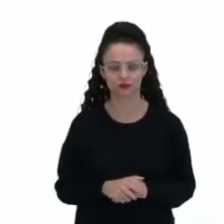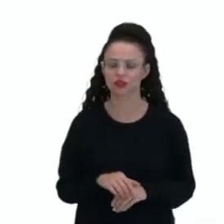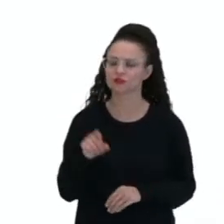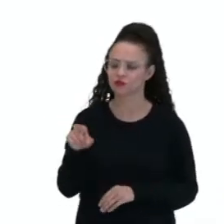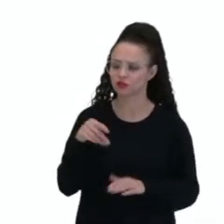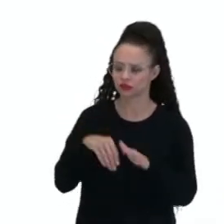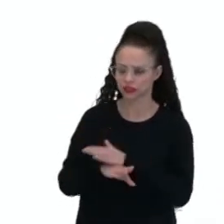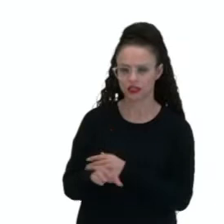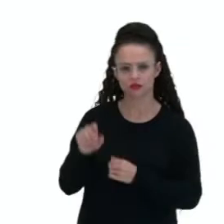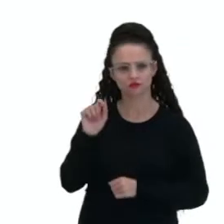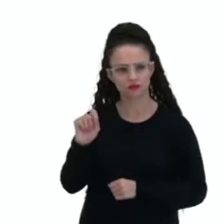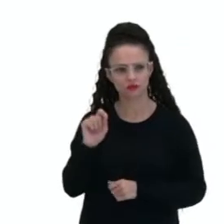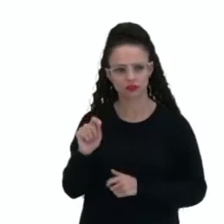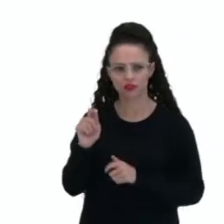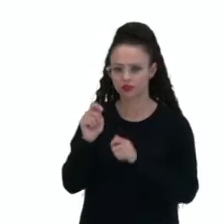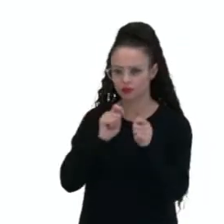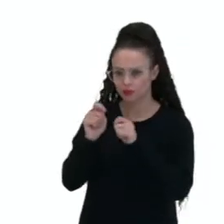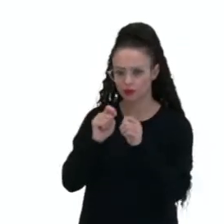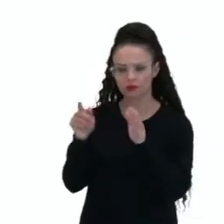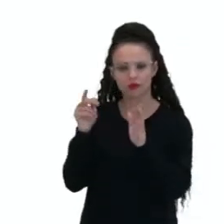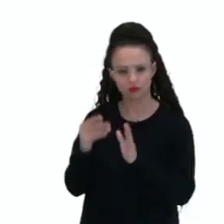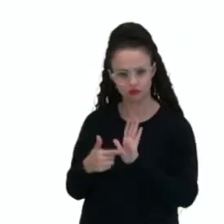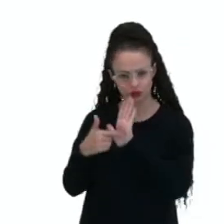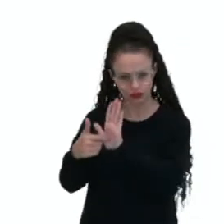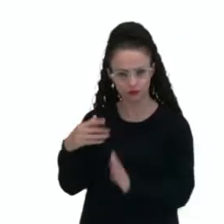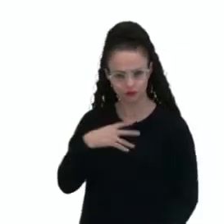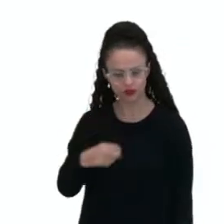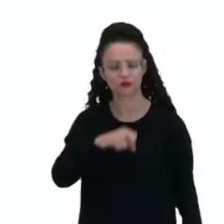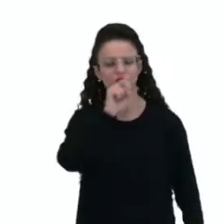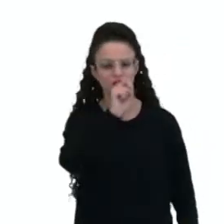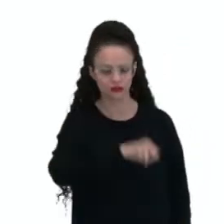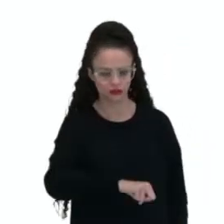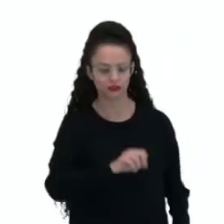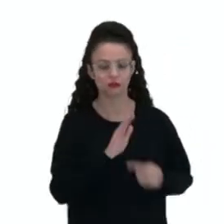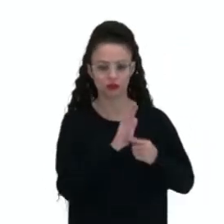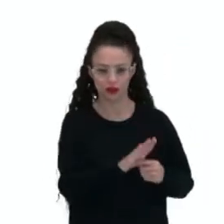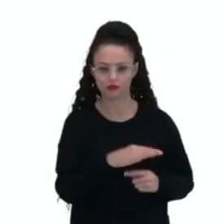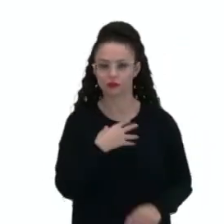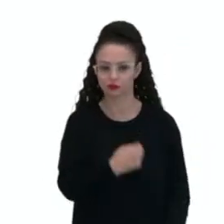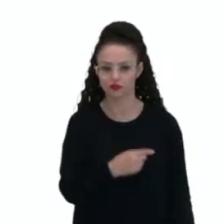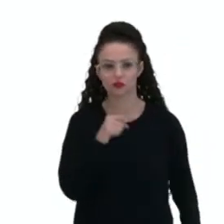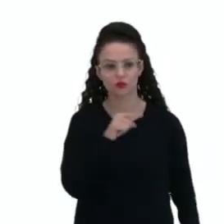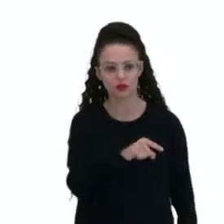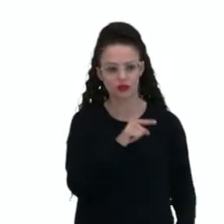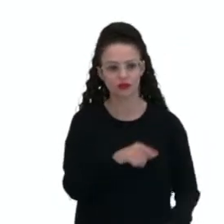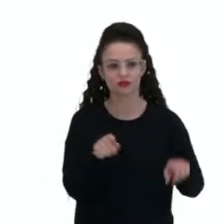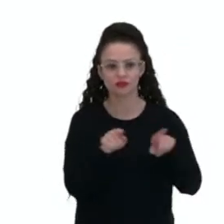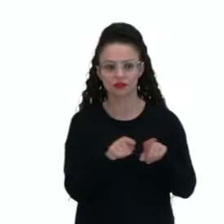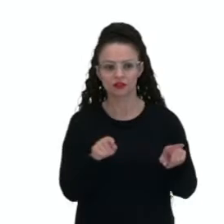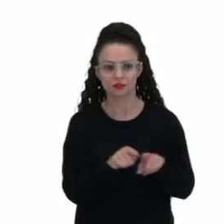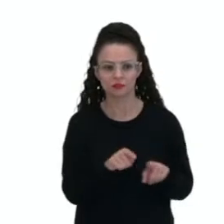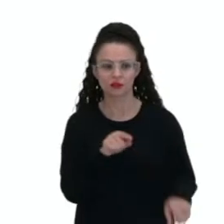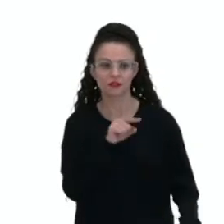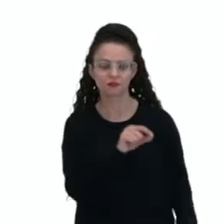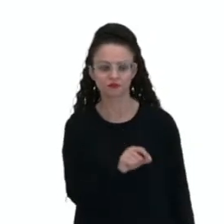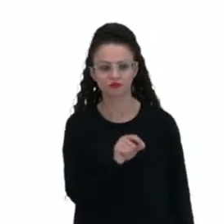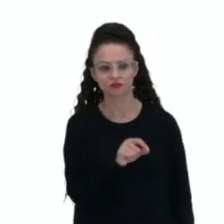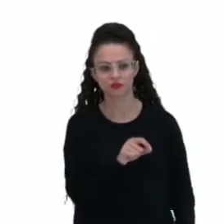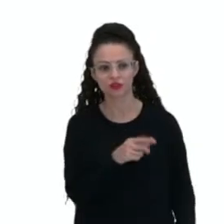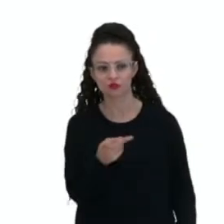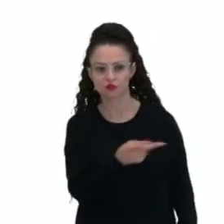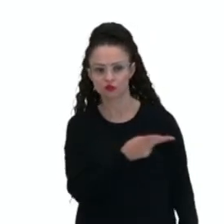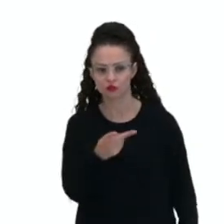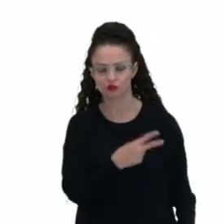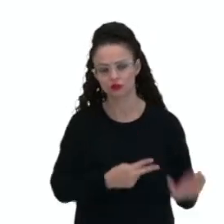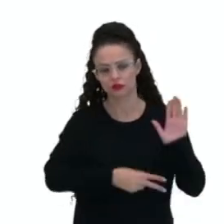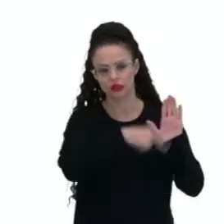costumava submeter seus escritos a seu filho? Sim, ele e o Paulo Emílio Sales Gomes, foram os